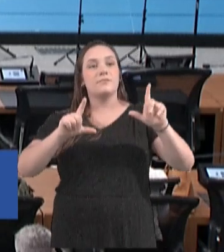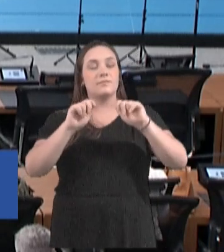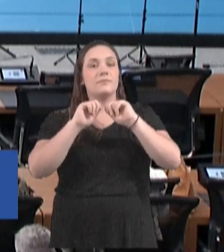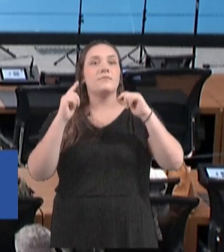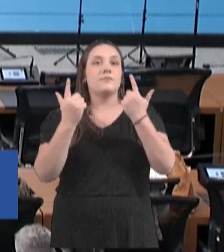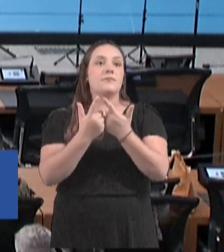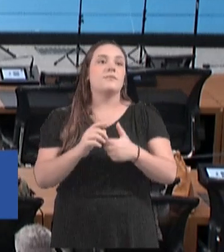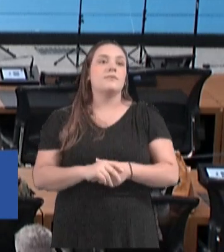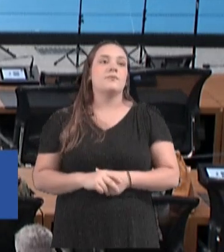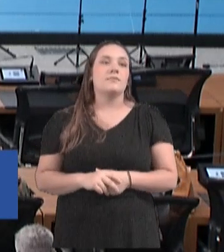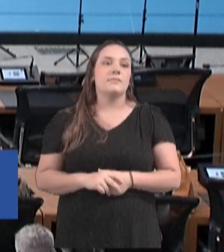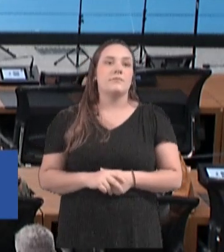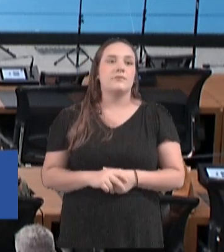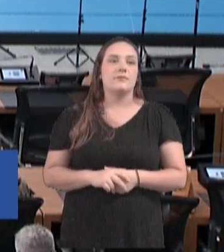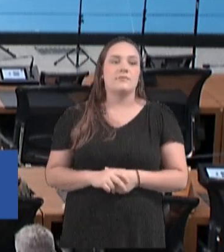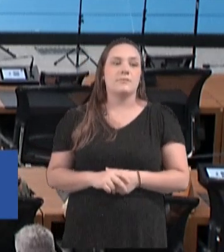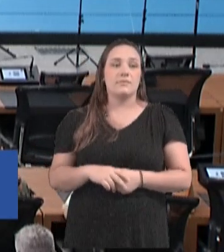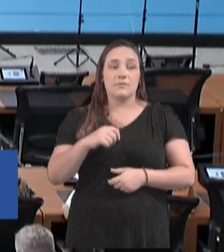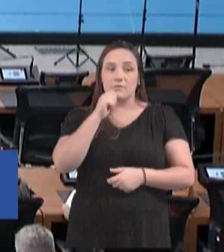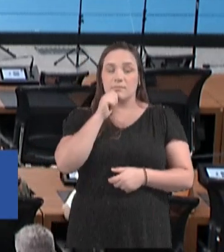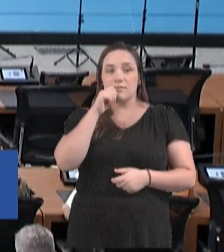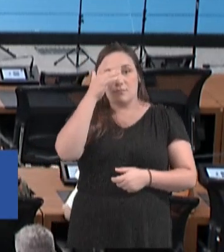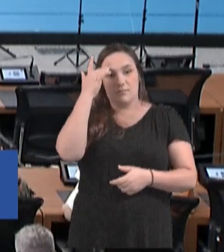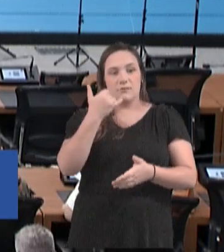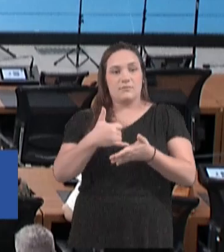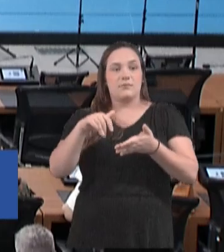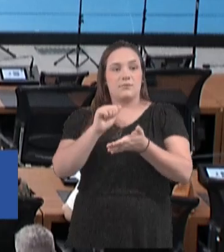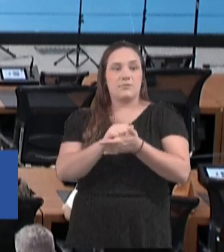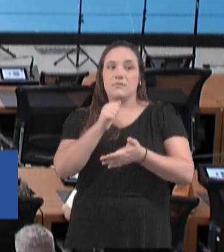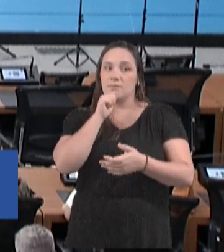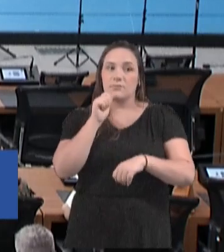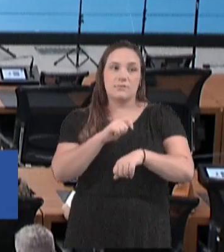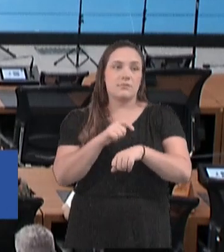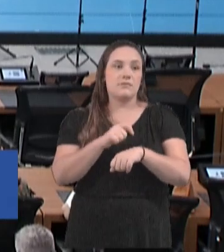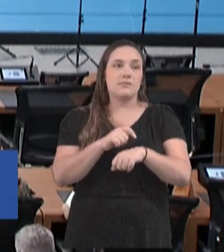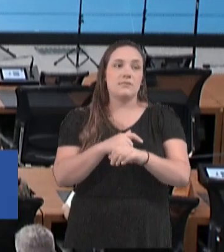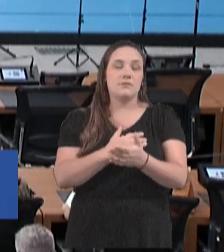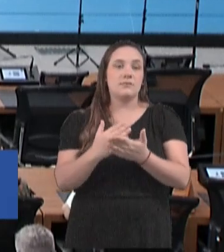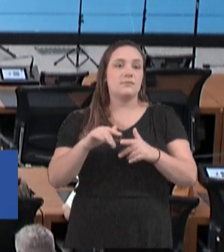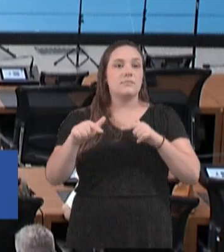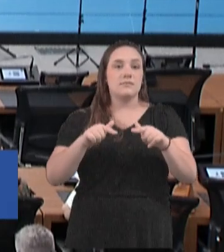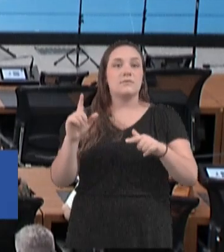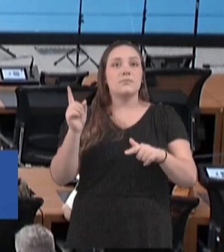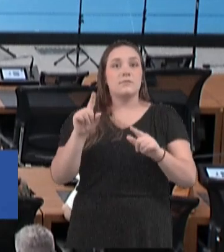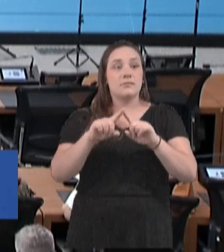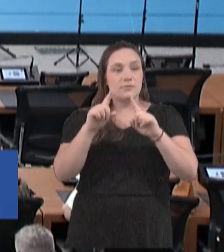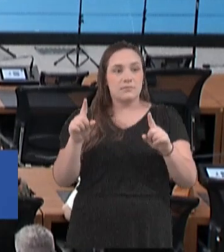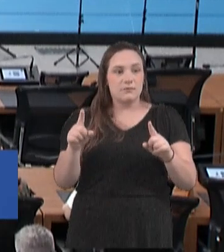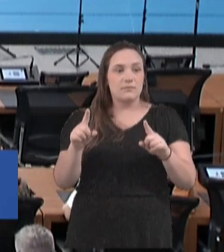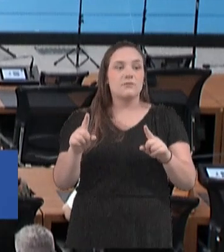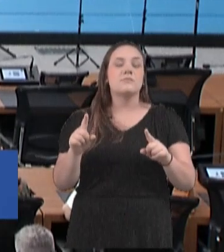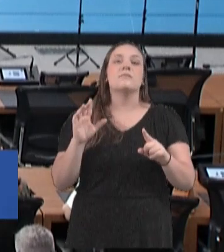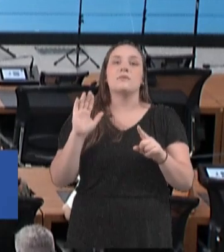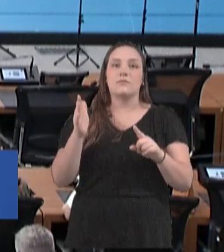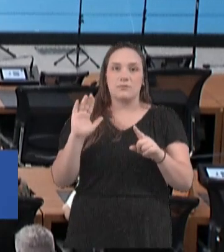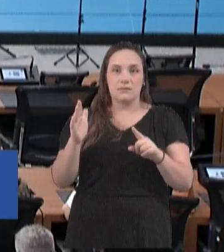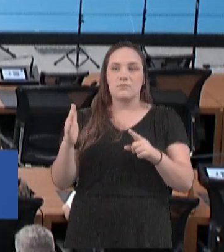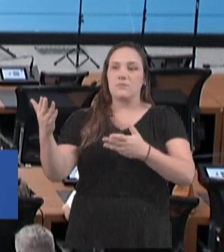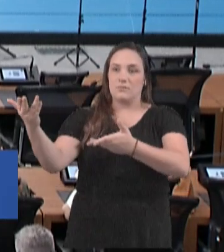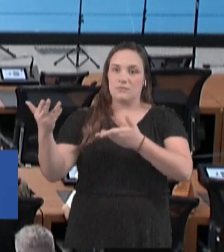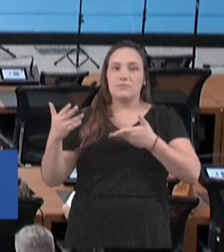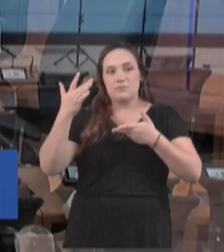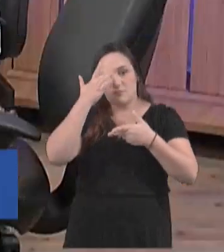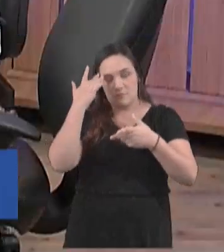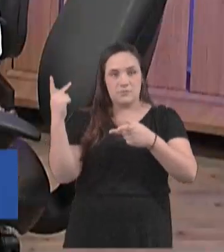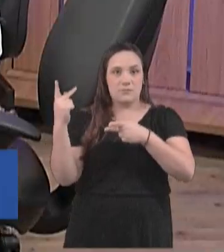TV. Ainda está vazio, né? O pessoal está fazendo o credenciamento, a gente ainda não está no horário do início dos trabalhos, mas o saguão já está recepcionando os